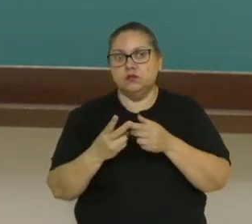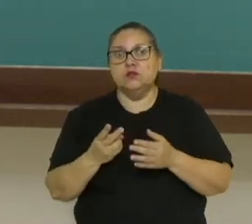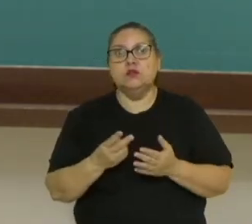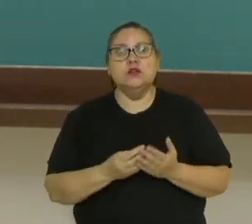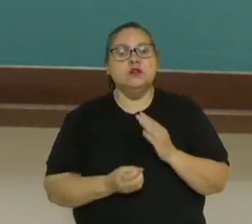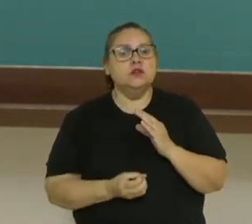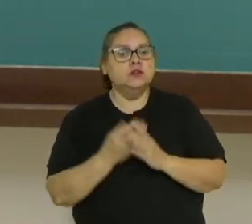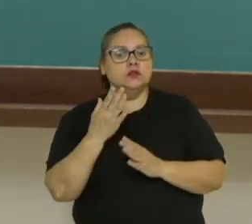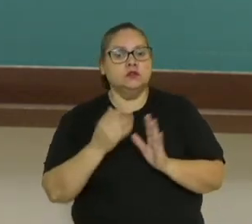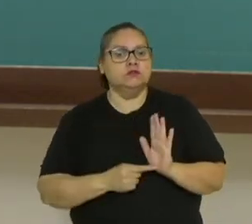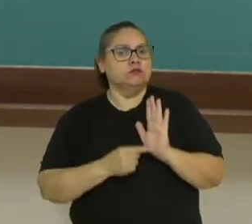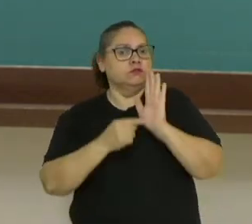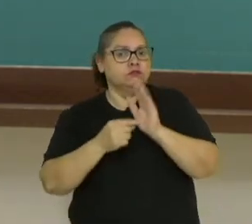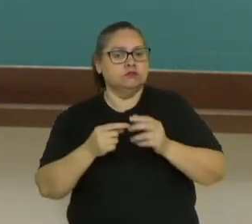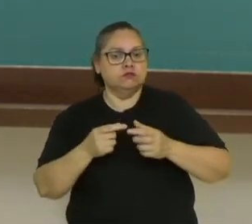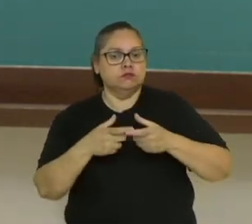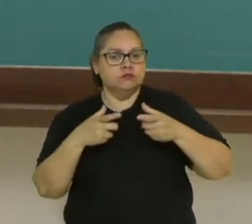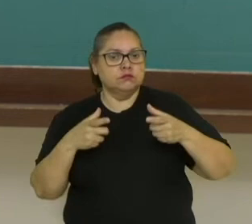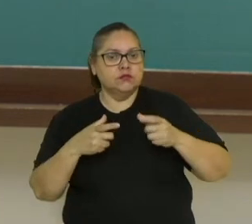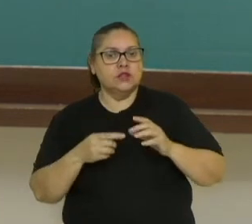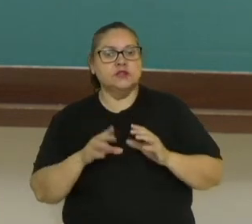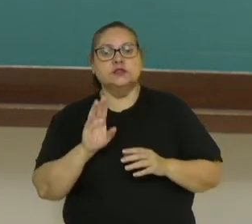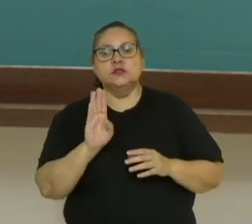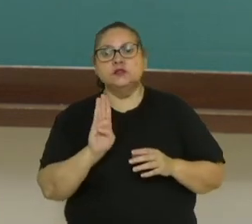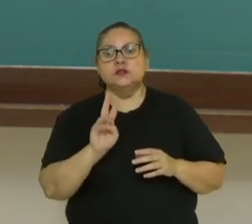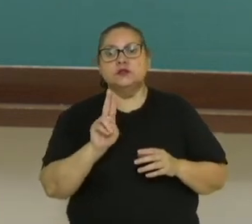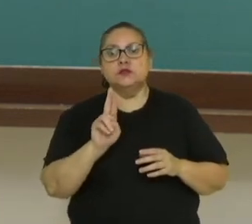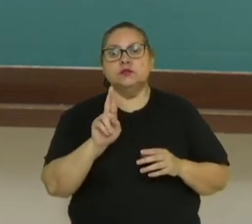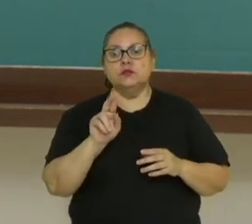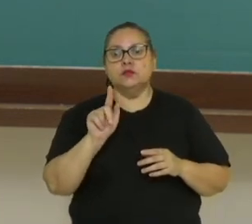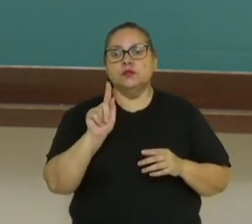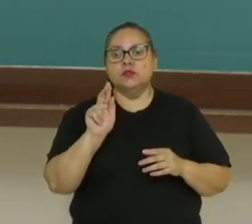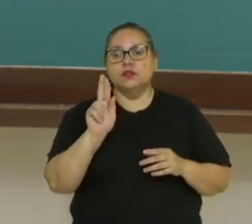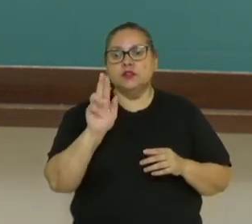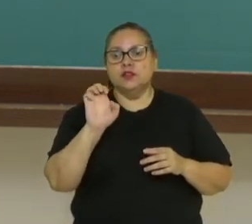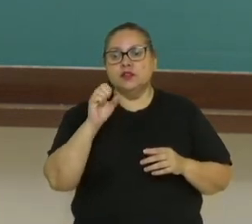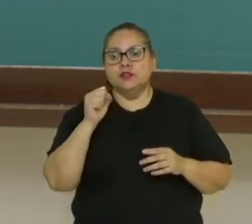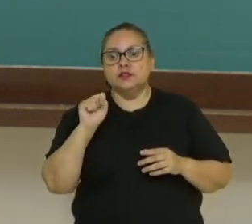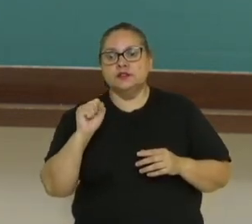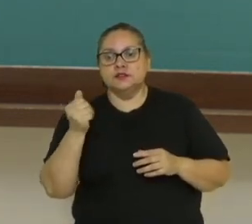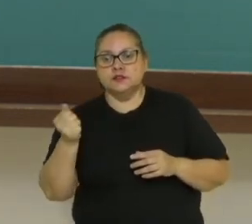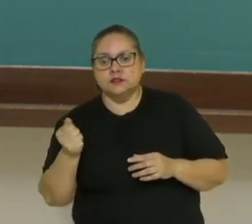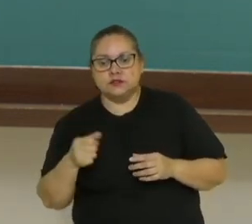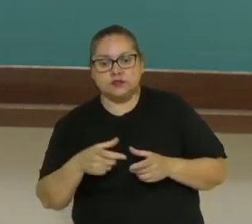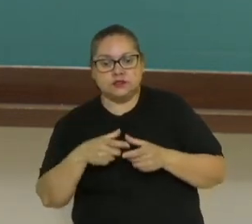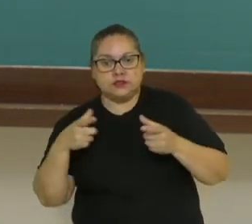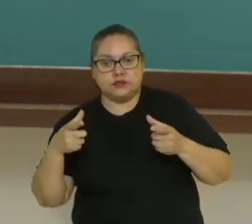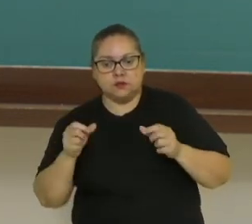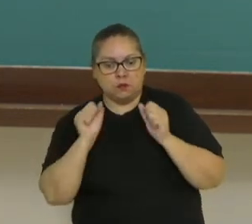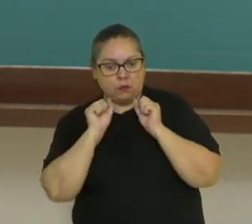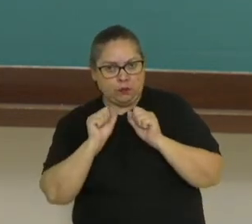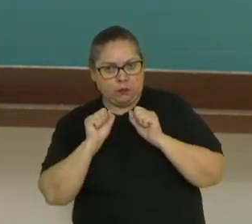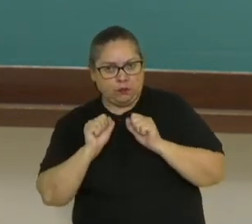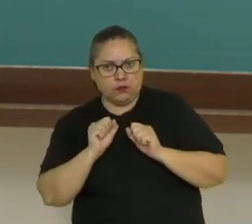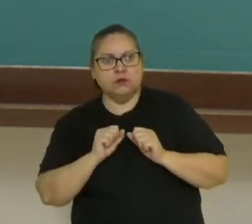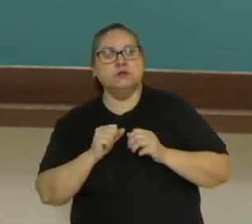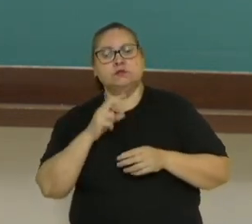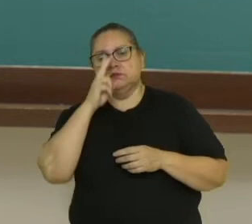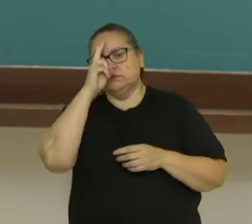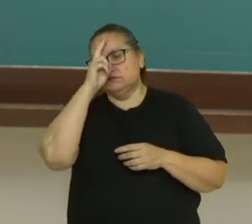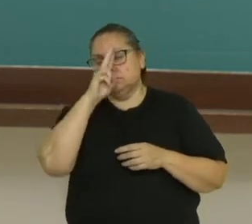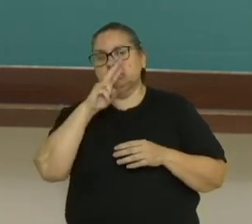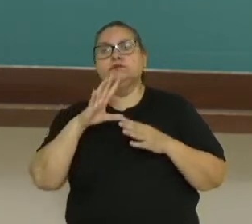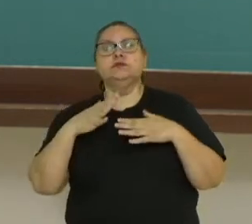ainda mais destaque à classe burguesa. É a partir dali que eles ganham grande poder. Lembrando